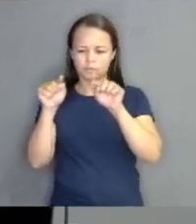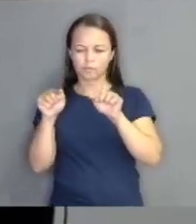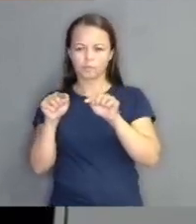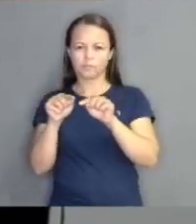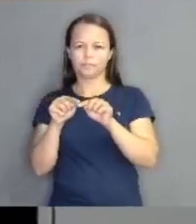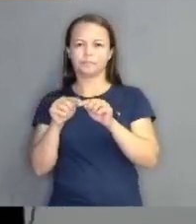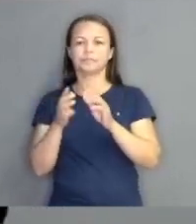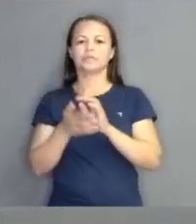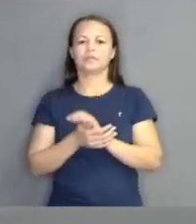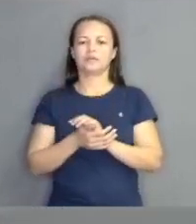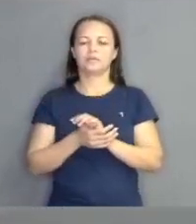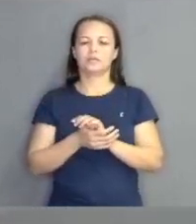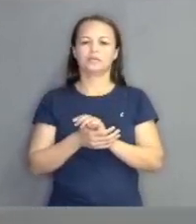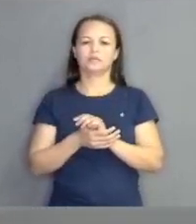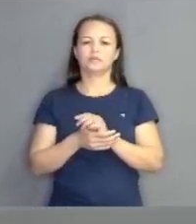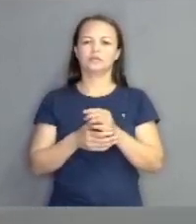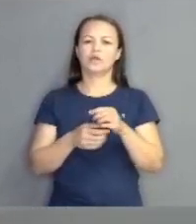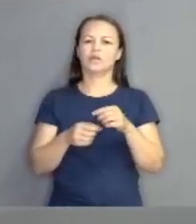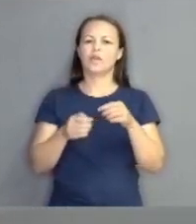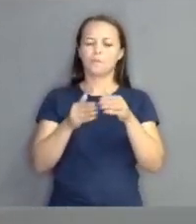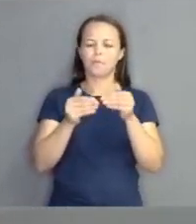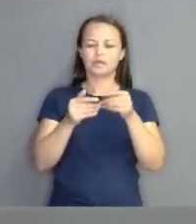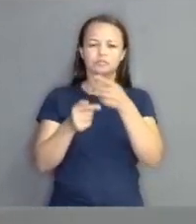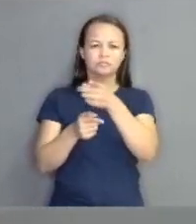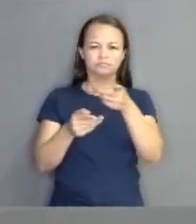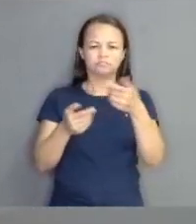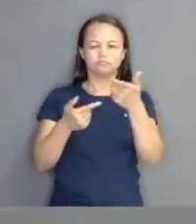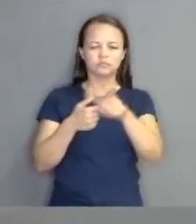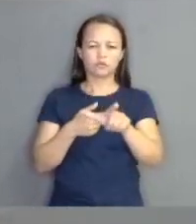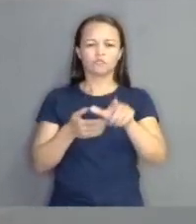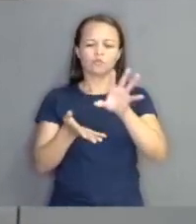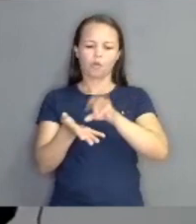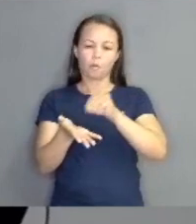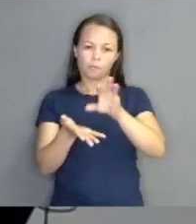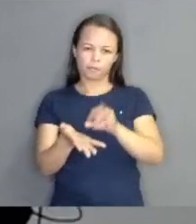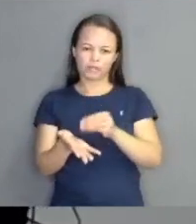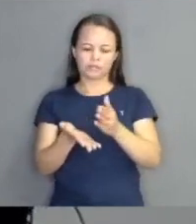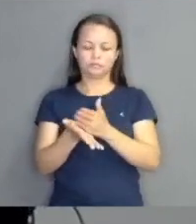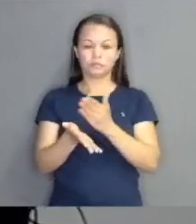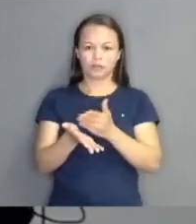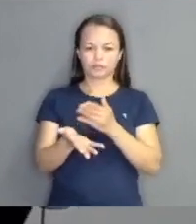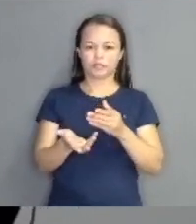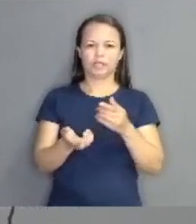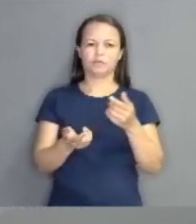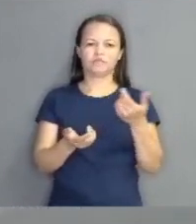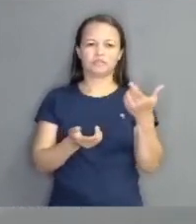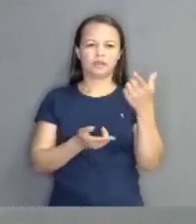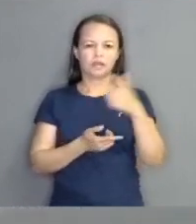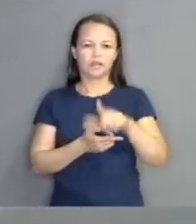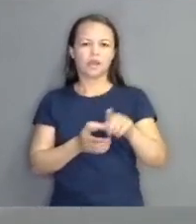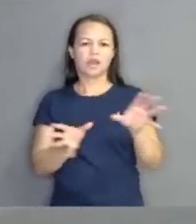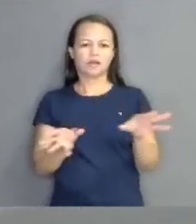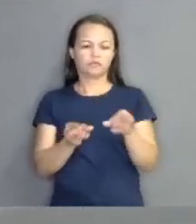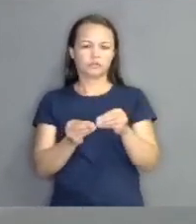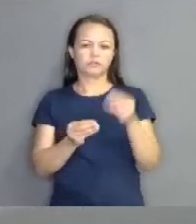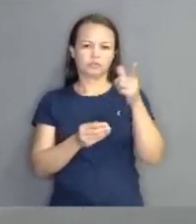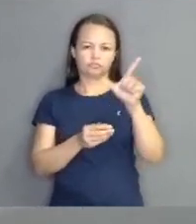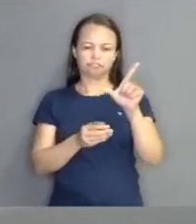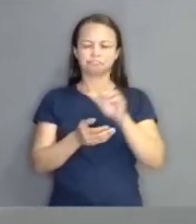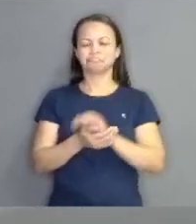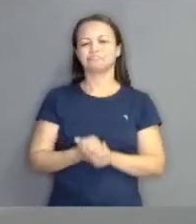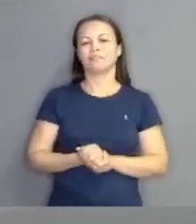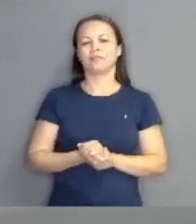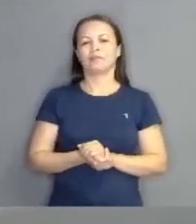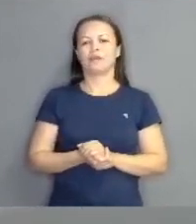se vocês puderem, copiem no caderninho para fazer aquela revisão depois, tá bom? Então, aqui a gente tem, ó,